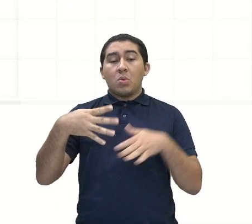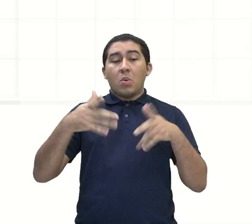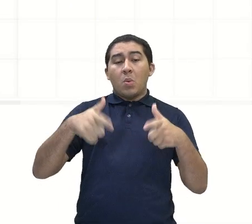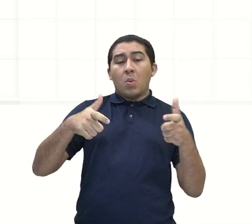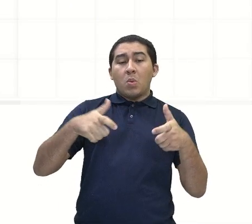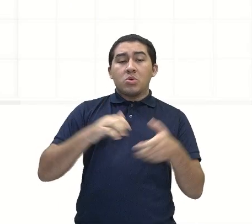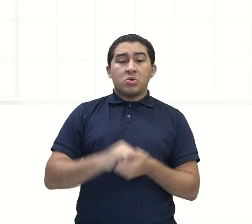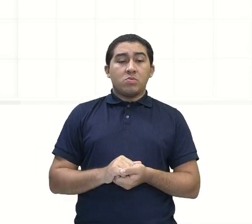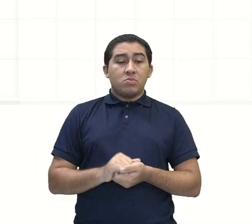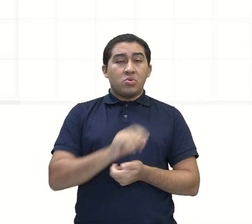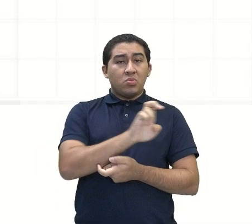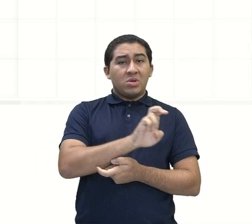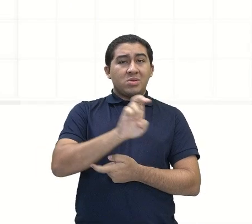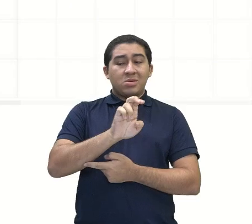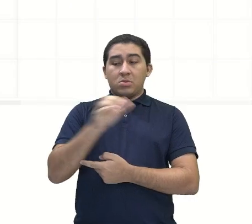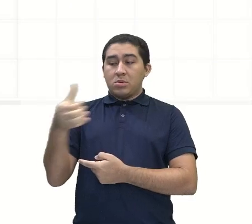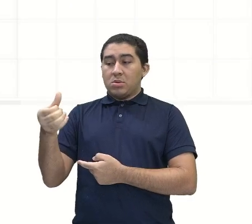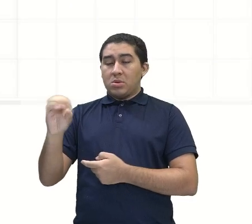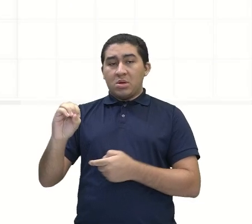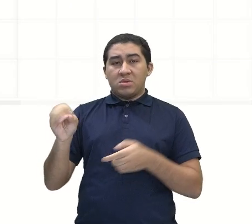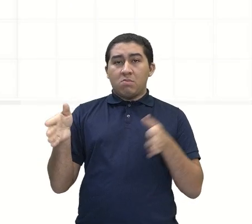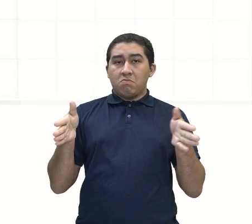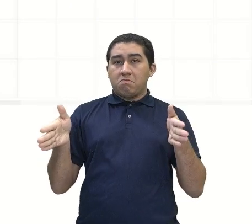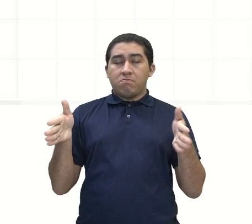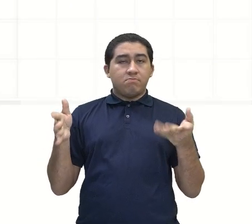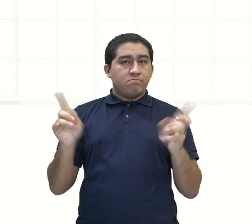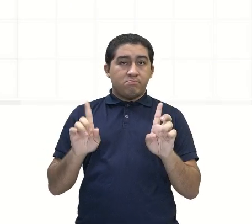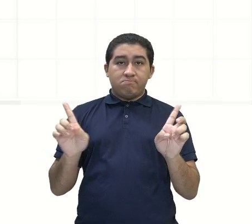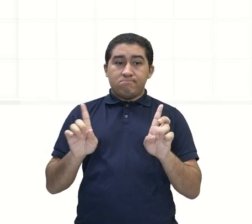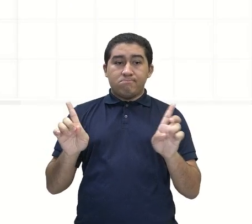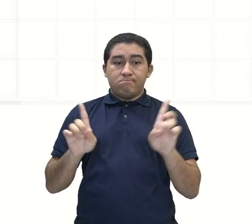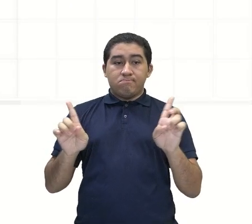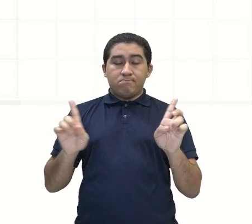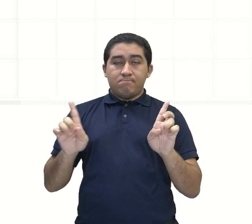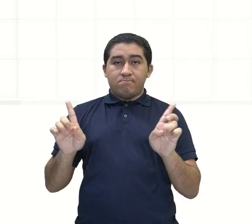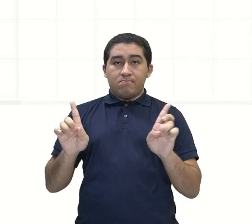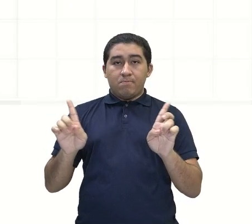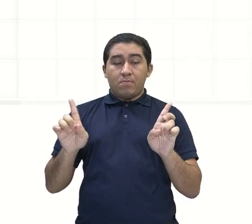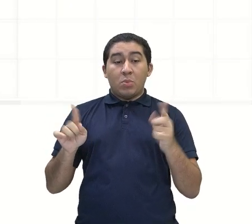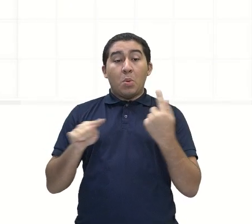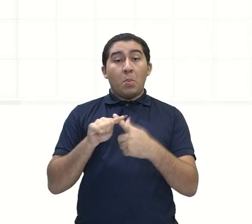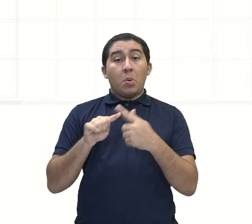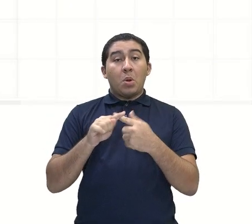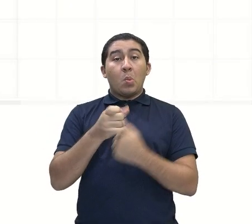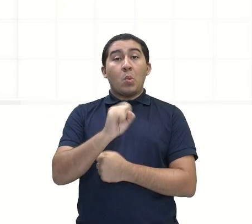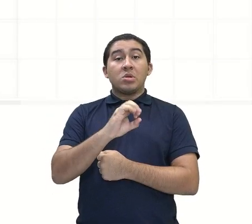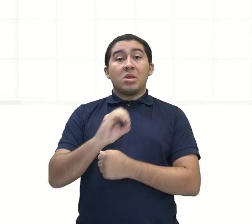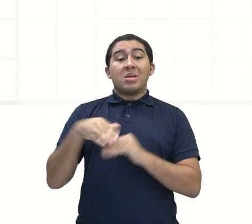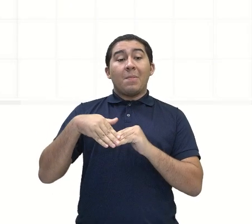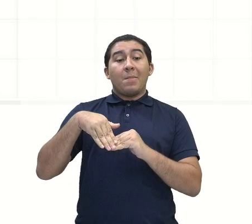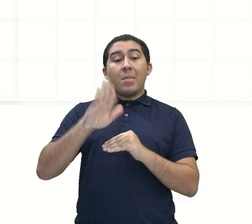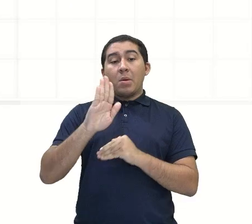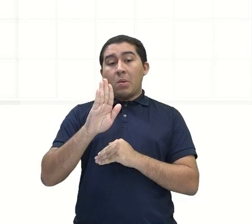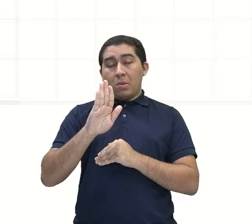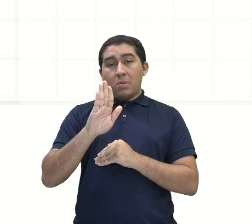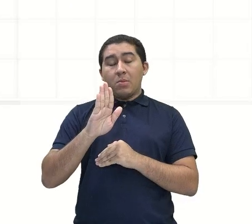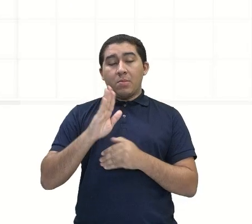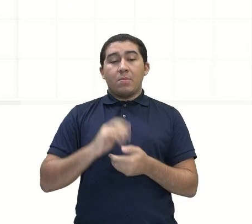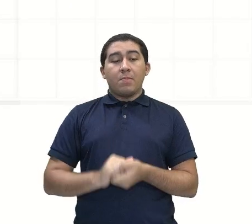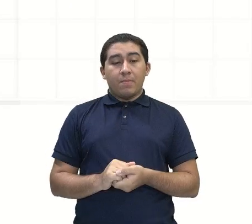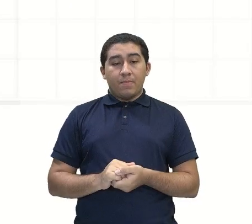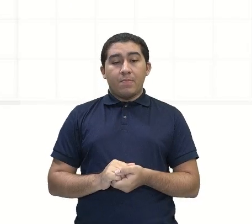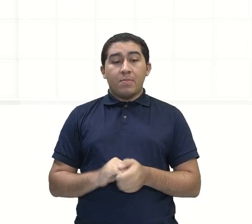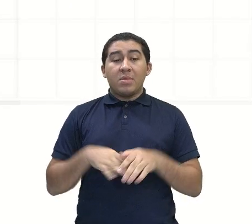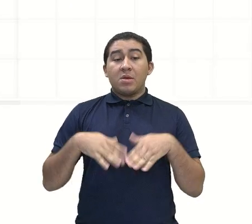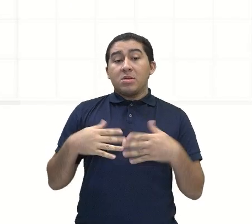e 60? O que você acha? Claro que não, né? Porque 80 é maior que 60. Então, você já